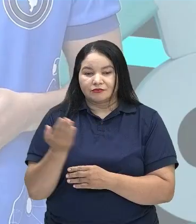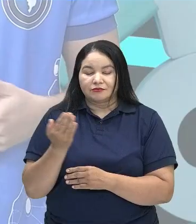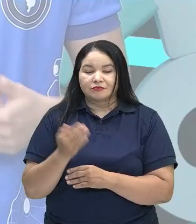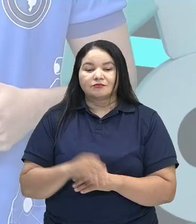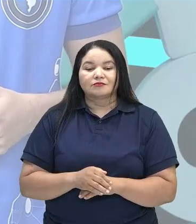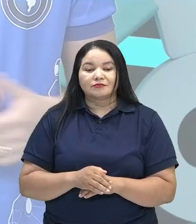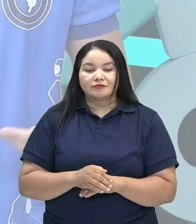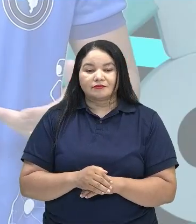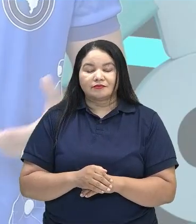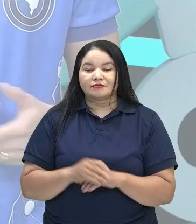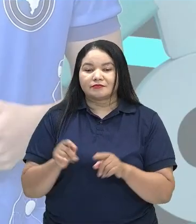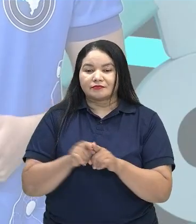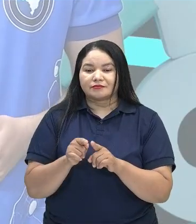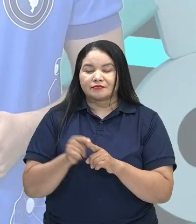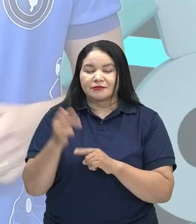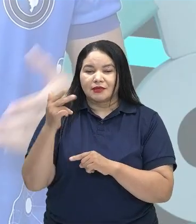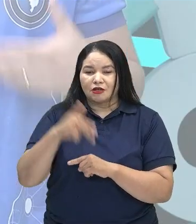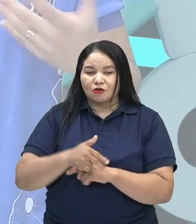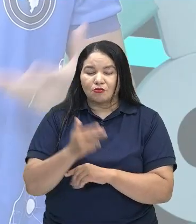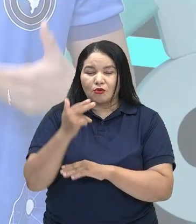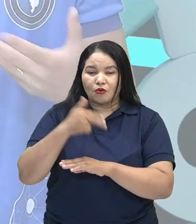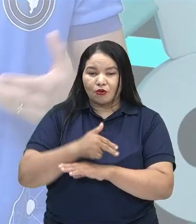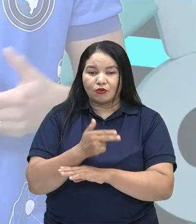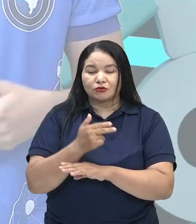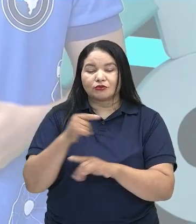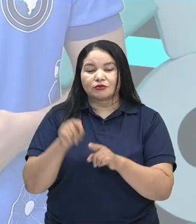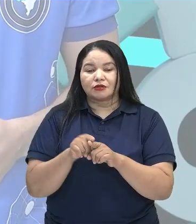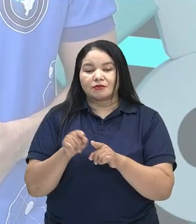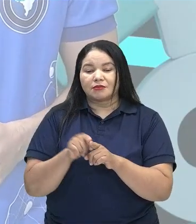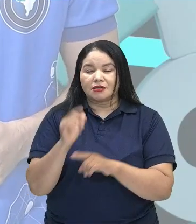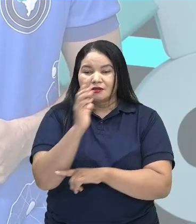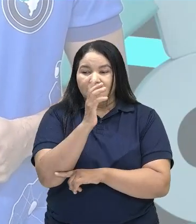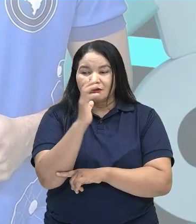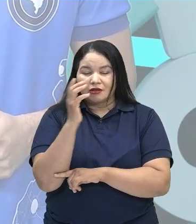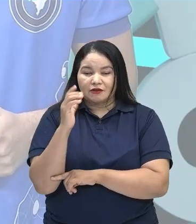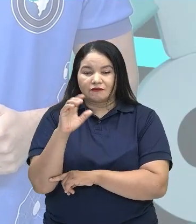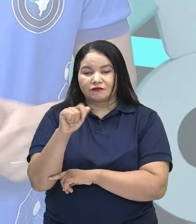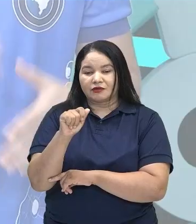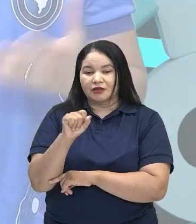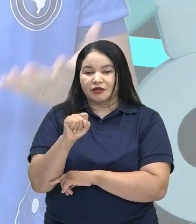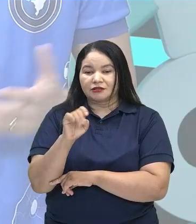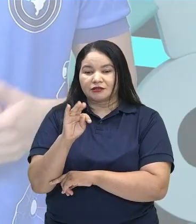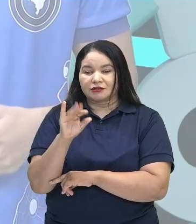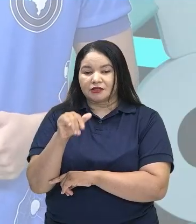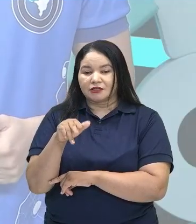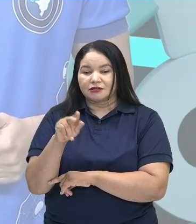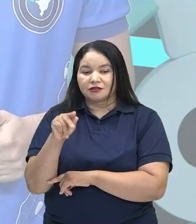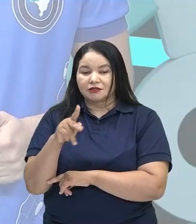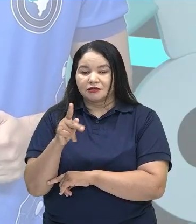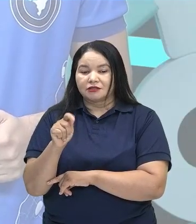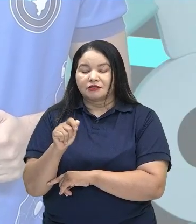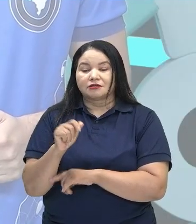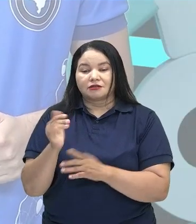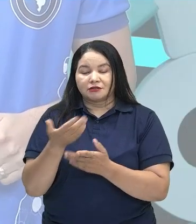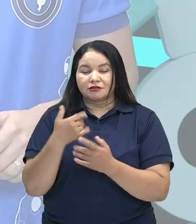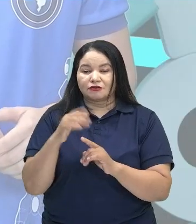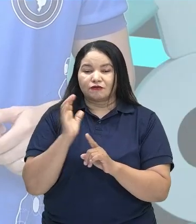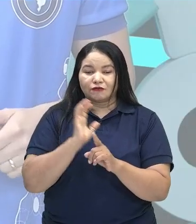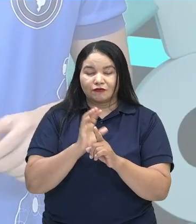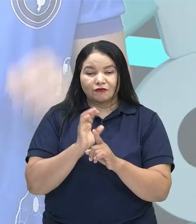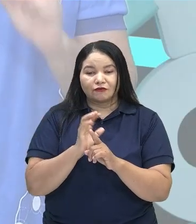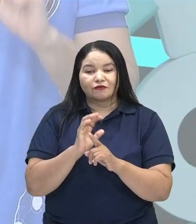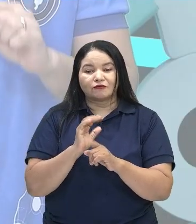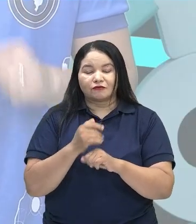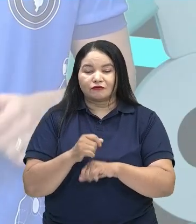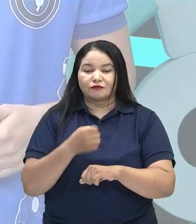o boto, a castanheira, a perda desses elementos apela ao nosso emocional, né?